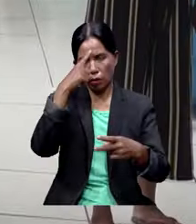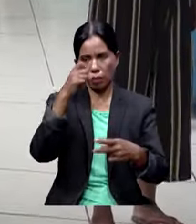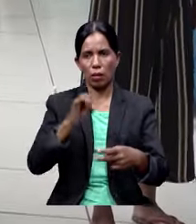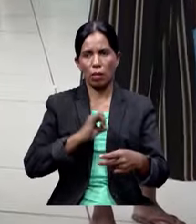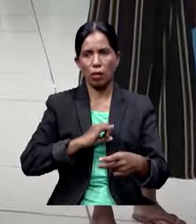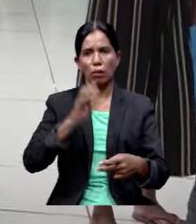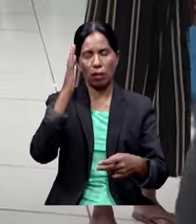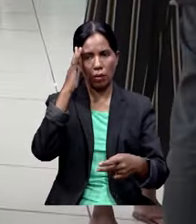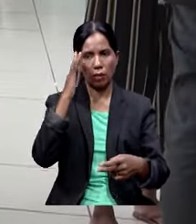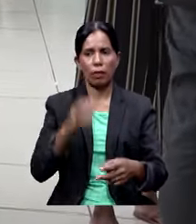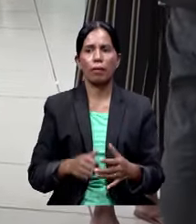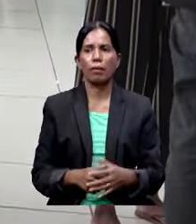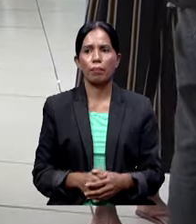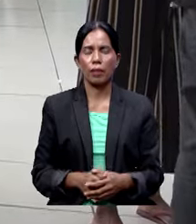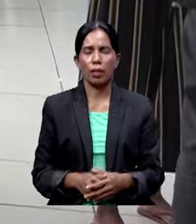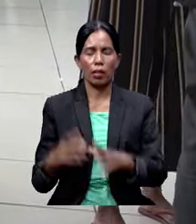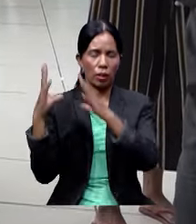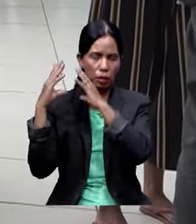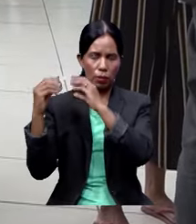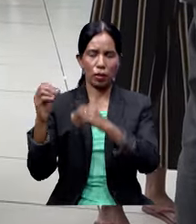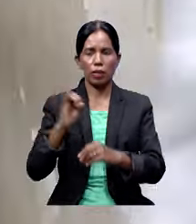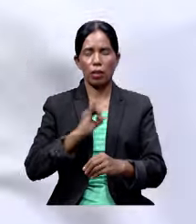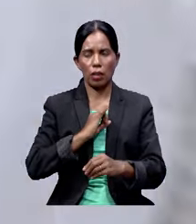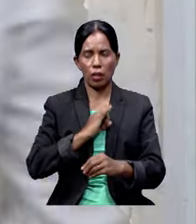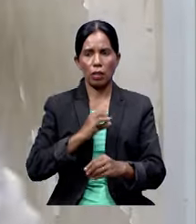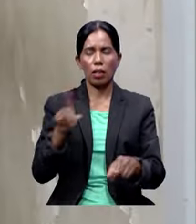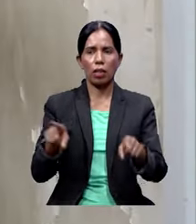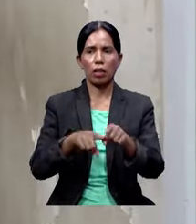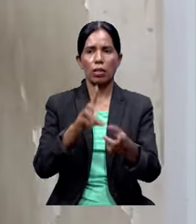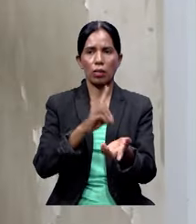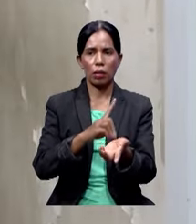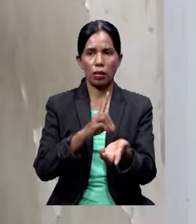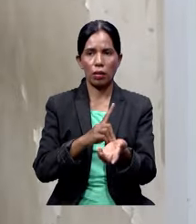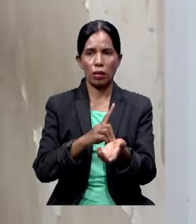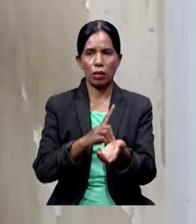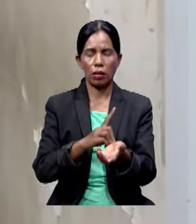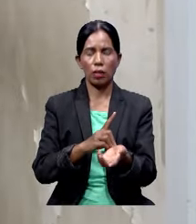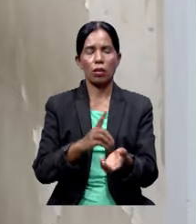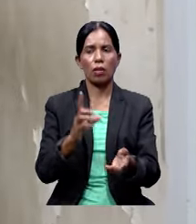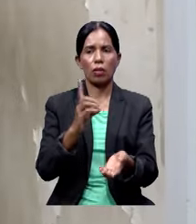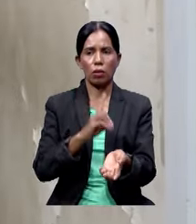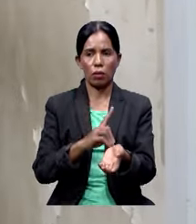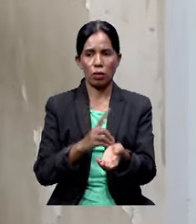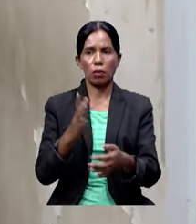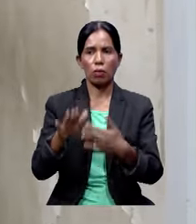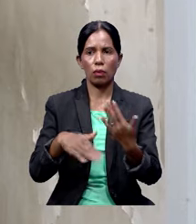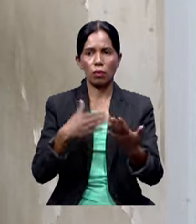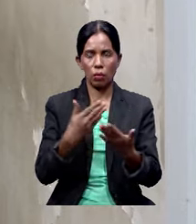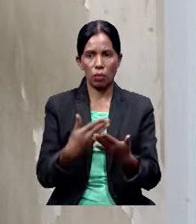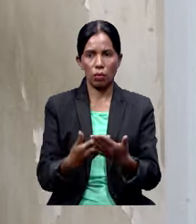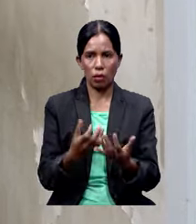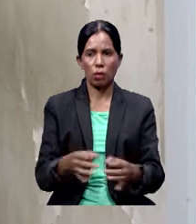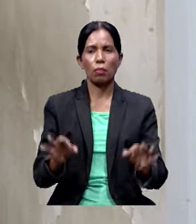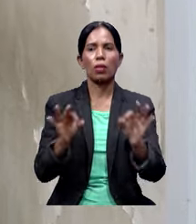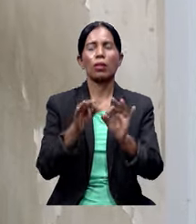noite, durante a experiência, um dia, né, em ser médico, pessoal de saúde, ou aí moro, né, é importante.